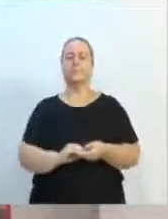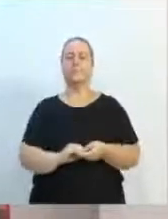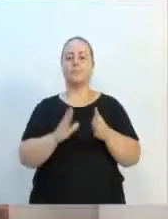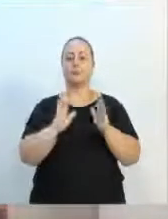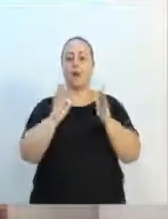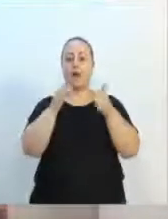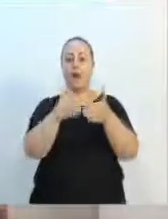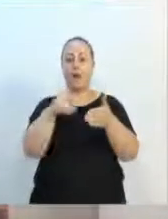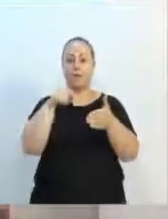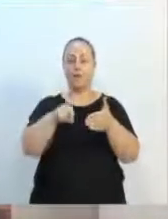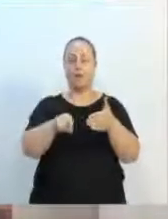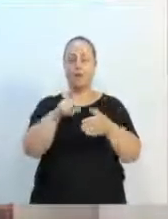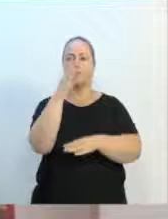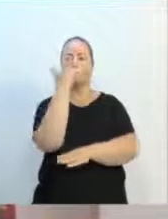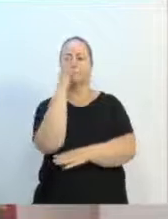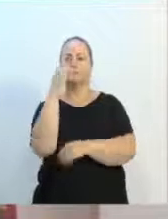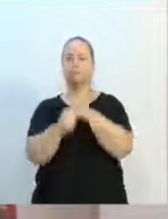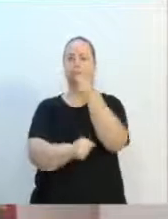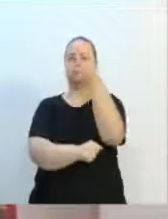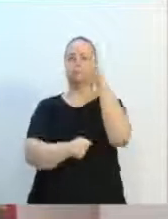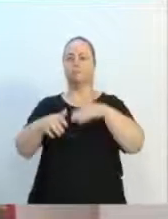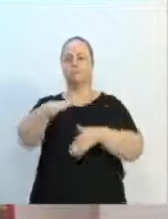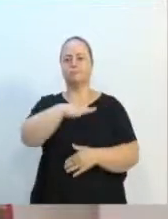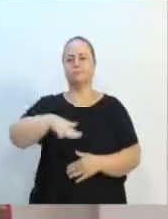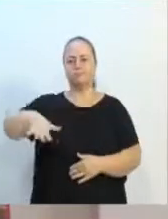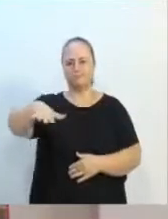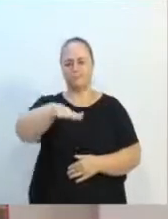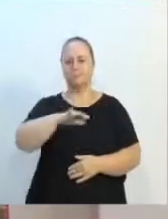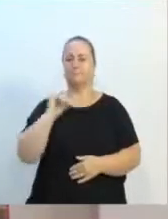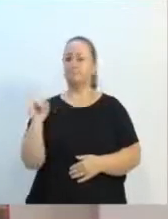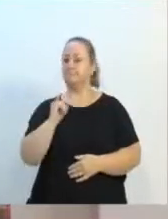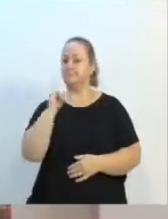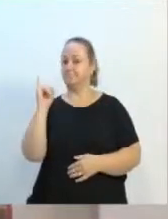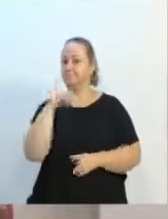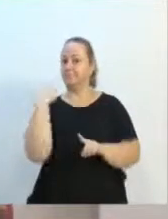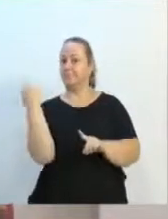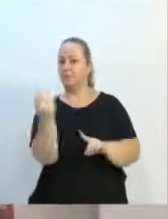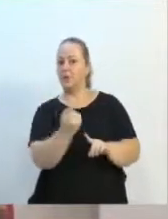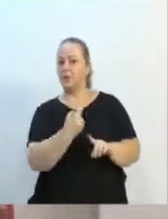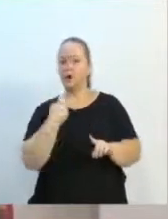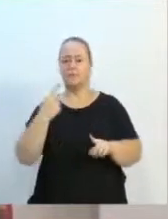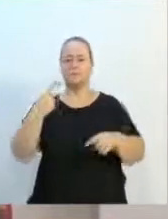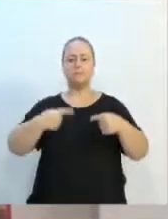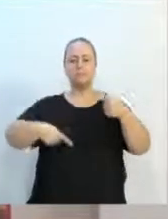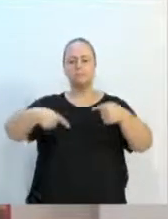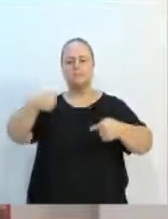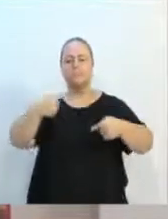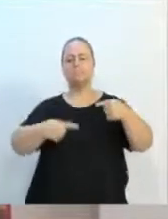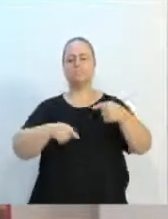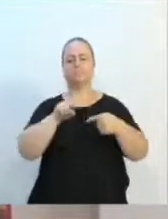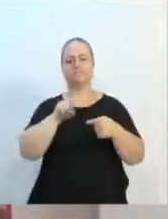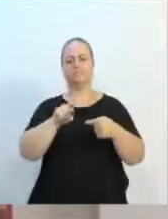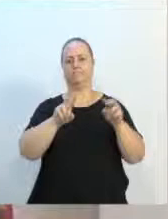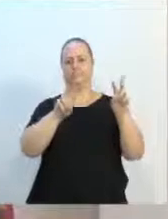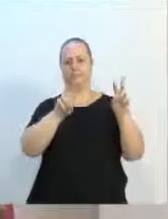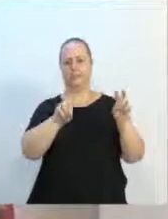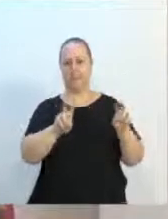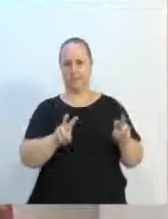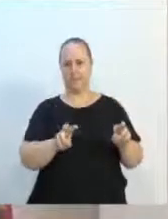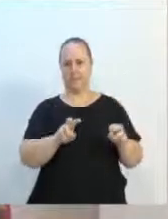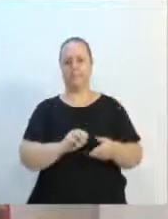Catarinense de Arborização Urbana. Acho muito importante que a gente comece a discutir mais esse assunto, vereador Maurício, e